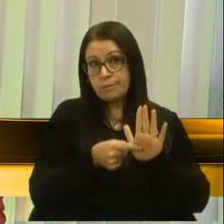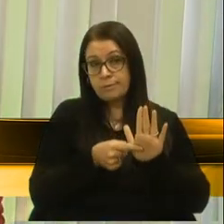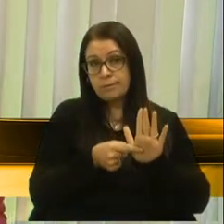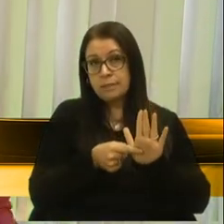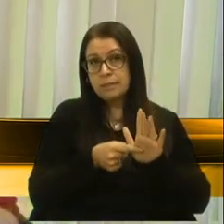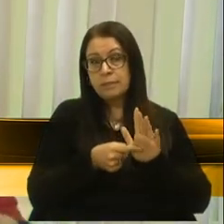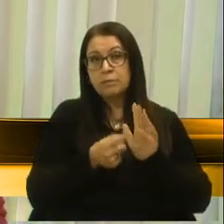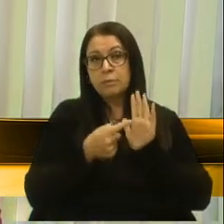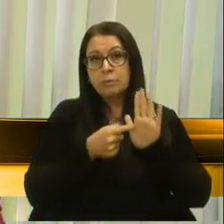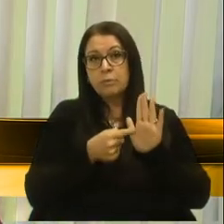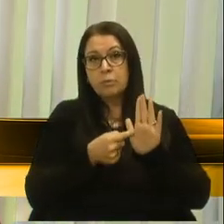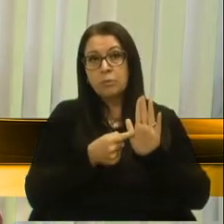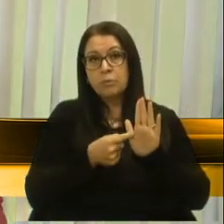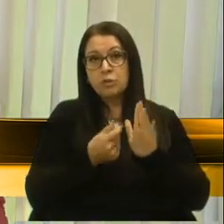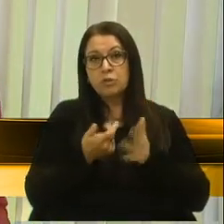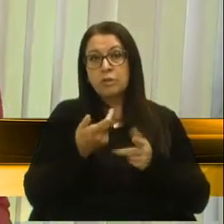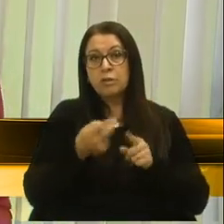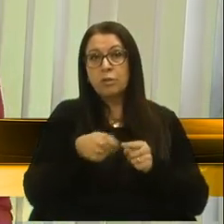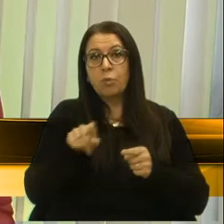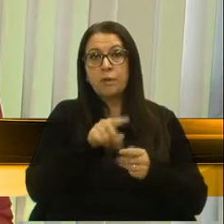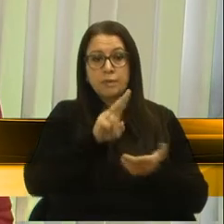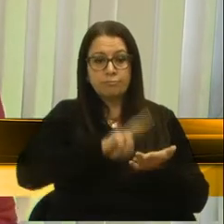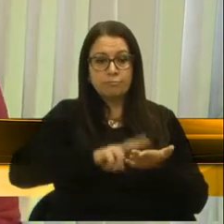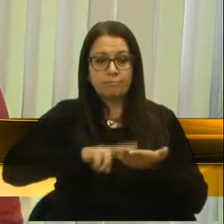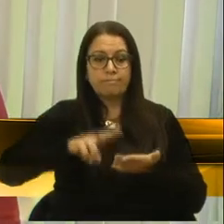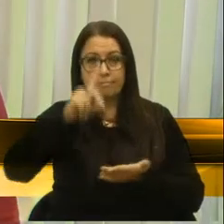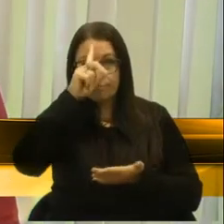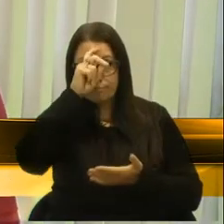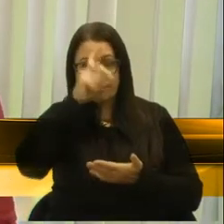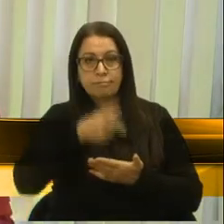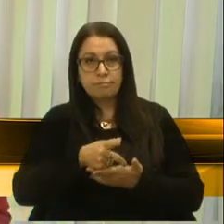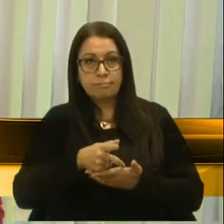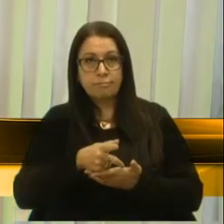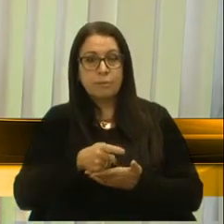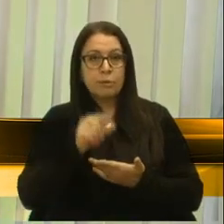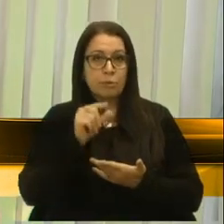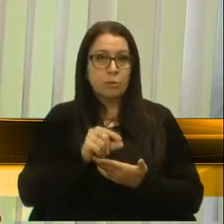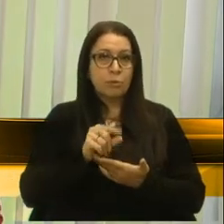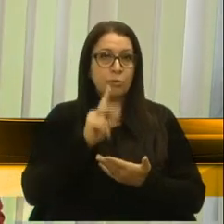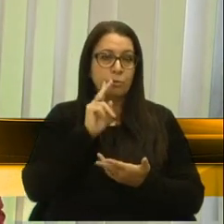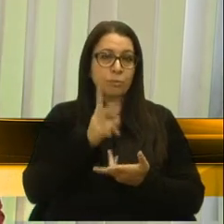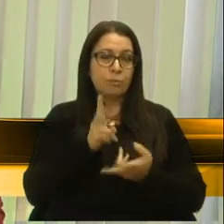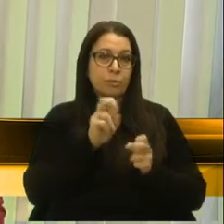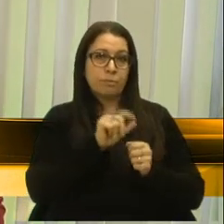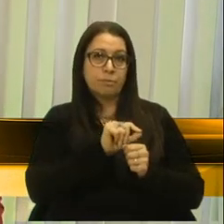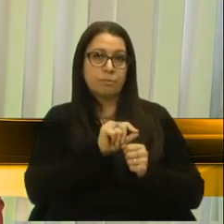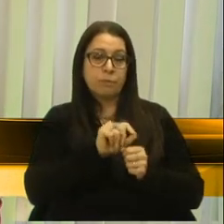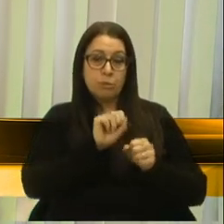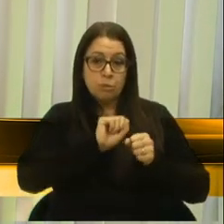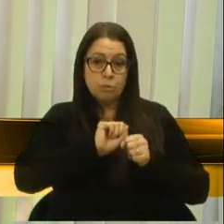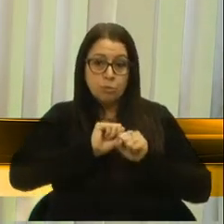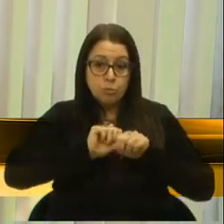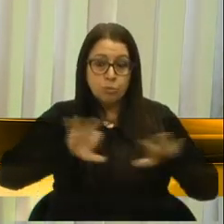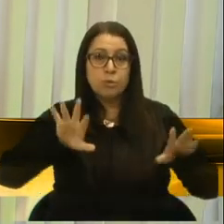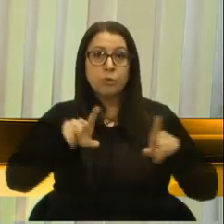só vai aparecer quando já tem as internações. Então, a gente recém identificou um surto.